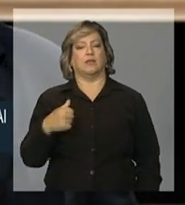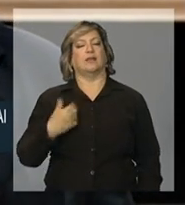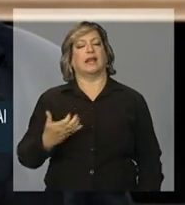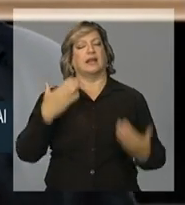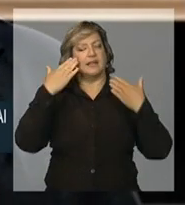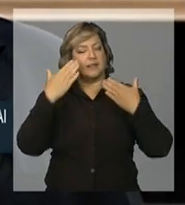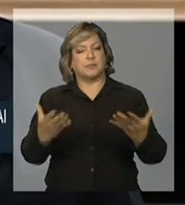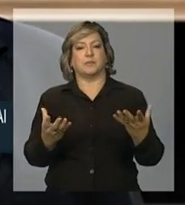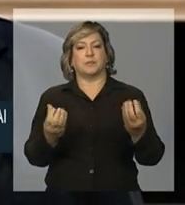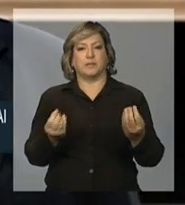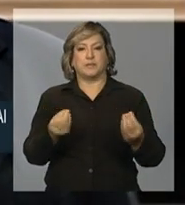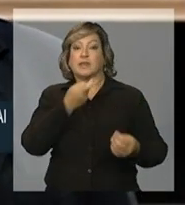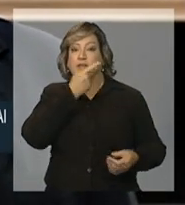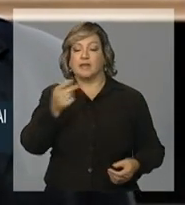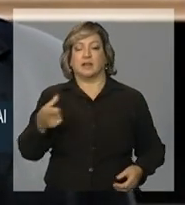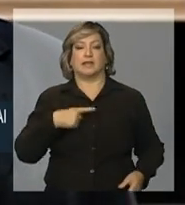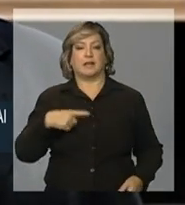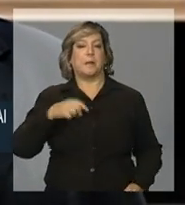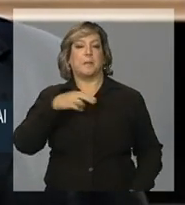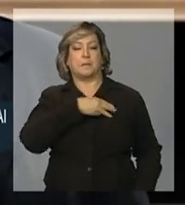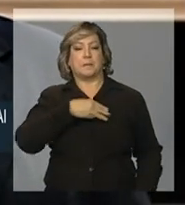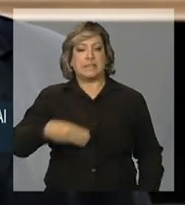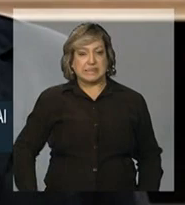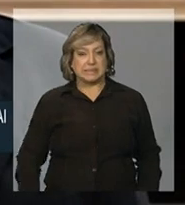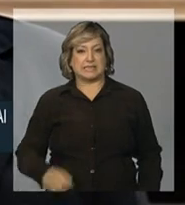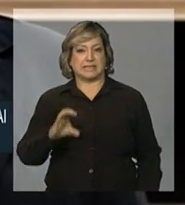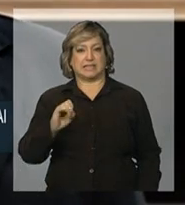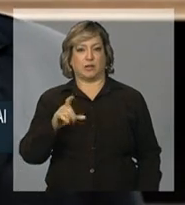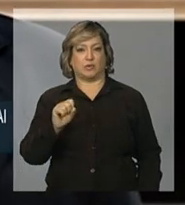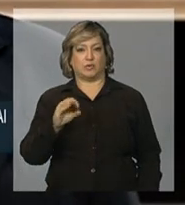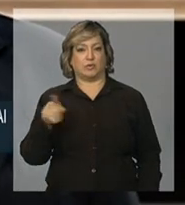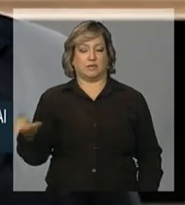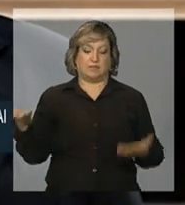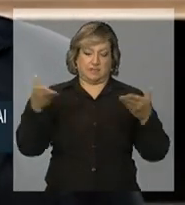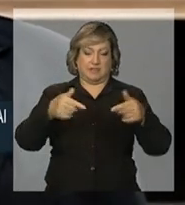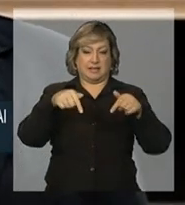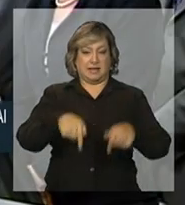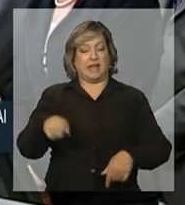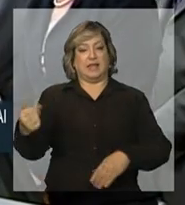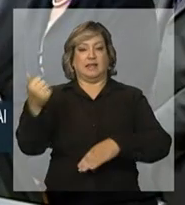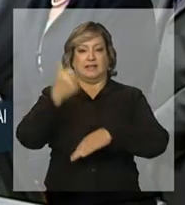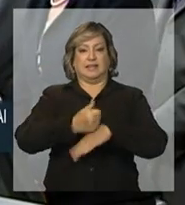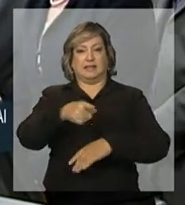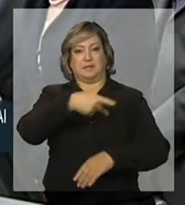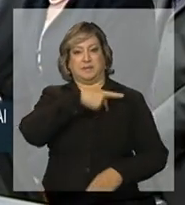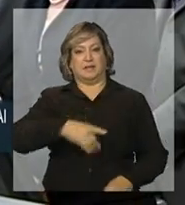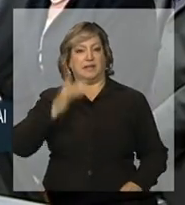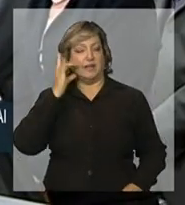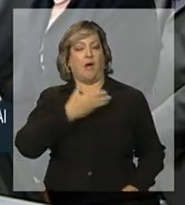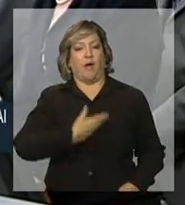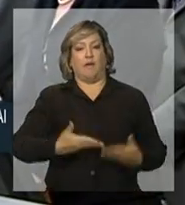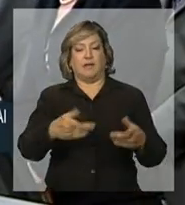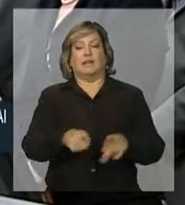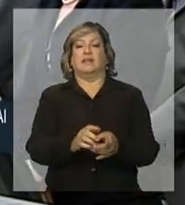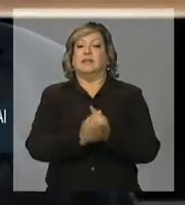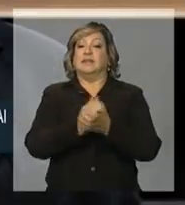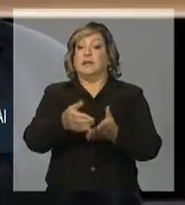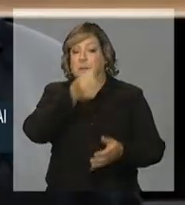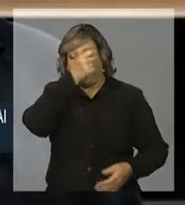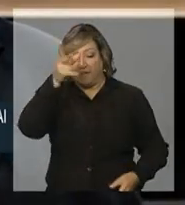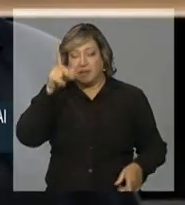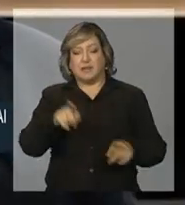muito a visita do ministro Celso Amorim, que aqui representa Vossa Excelência e seu governo, saudar o prefeito e dizer que estamos